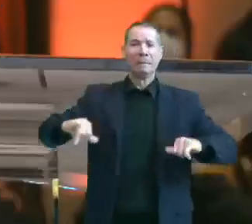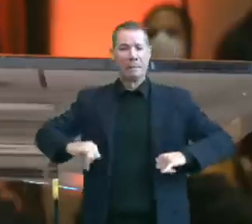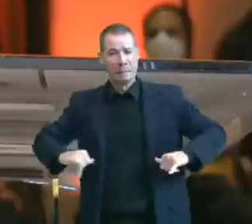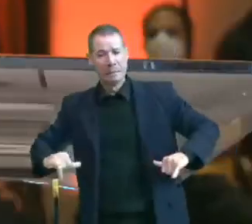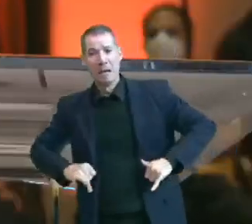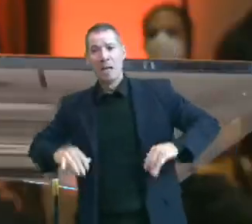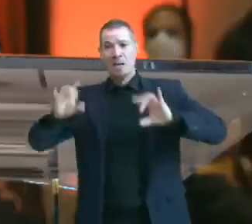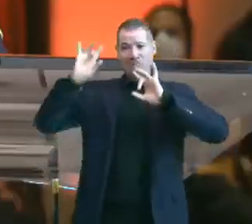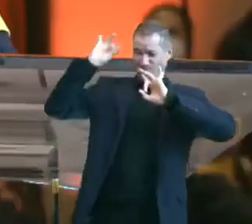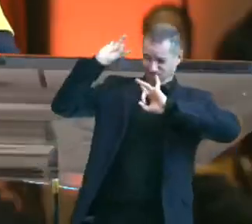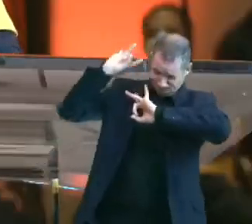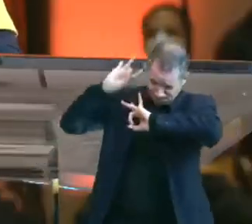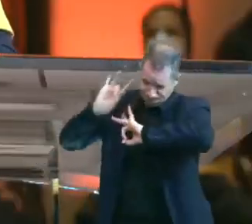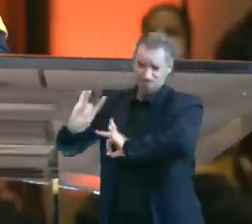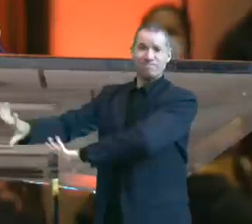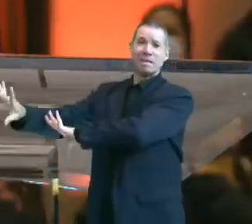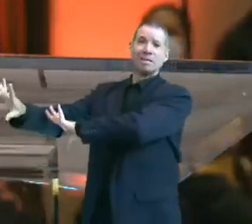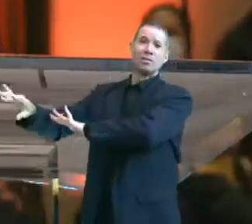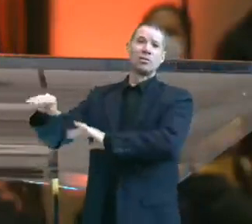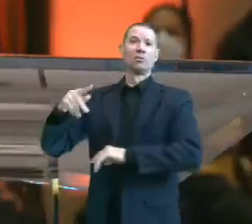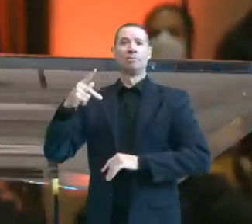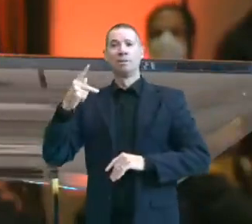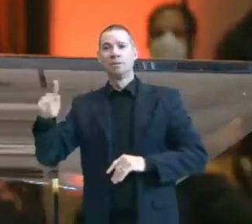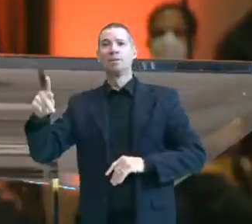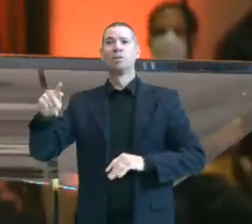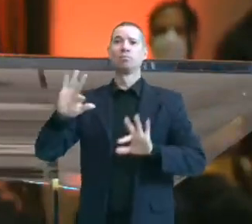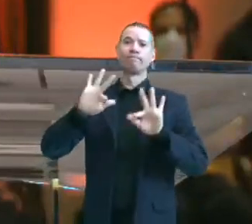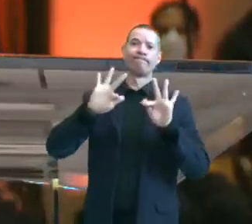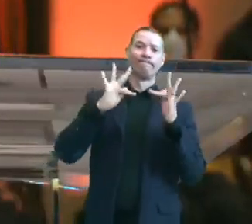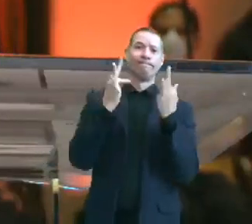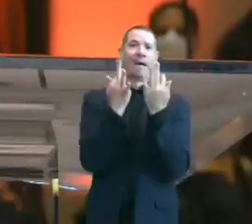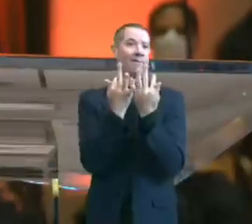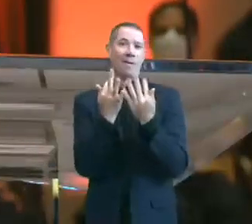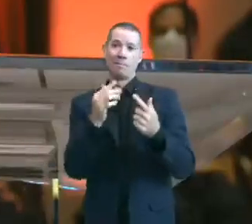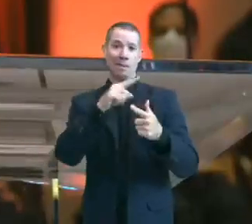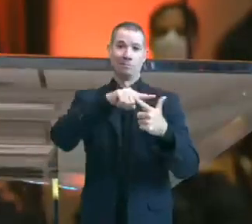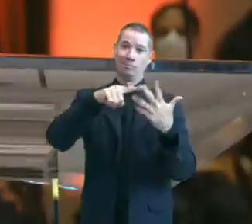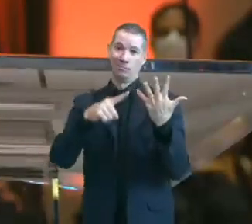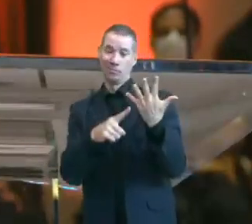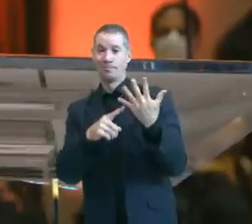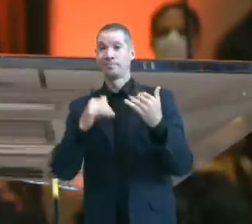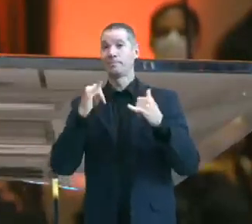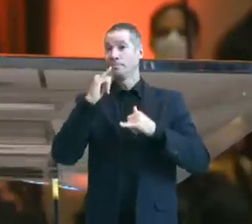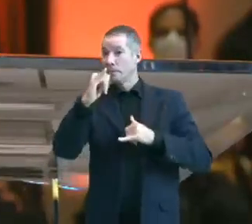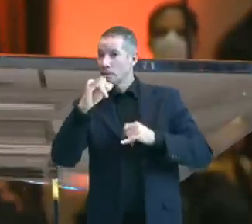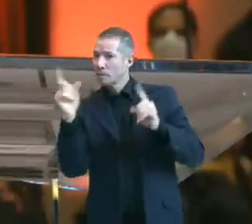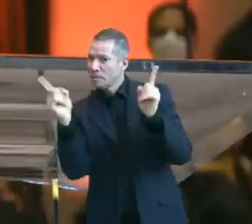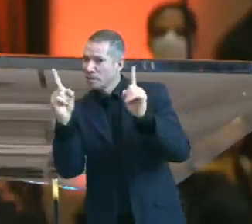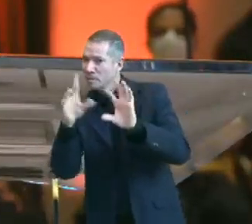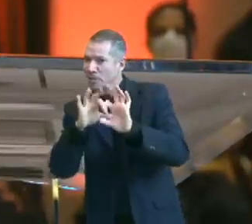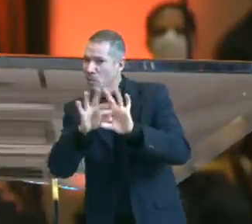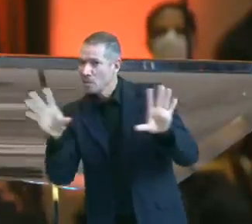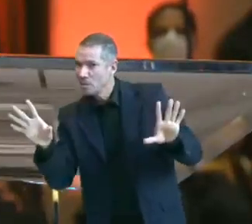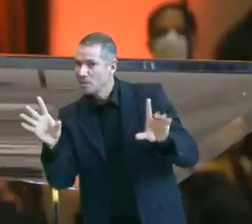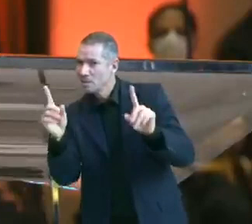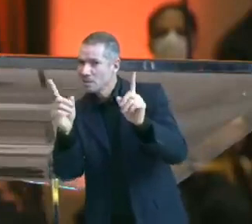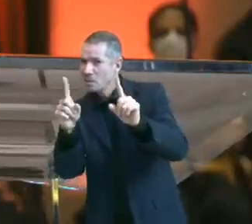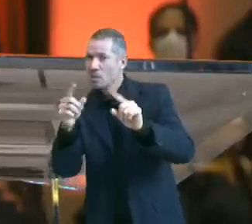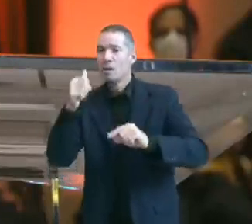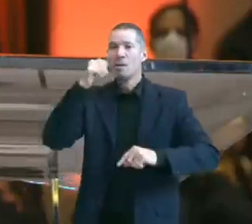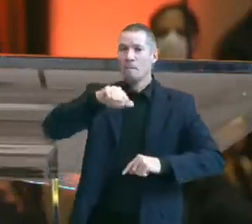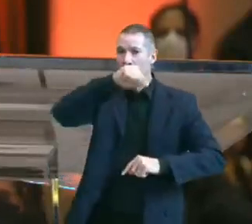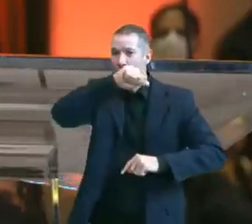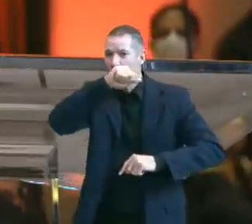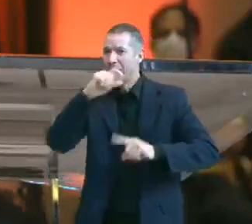já desistiram dos seus entes queridos. Eu quero dizer uma mensagem para você: não desista. Mãe,